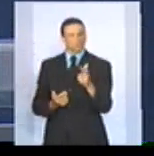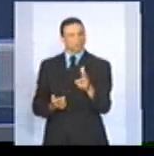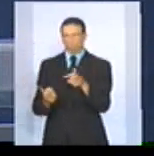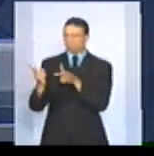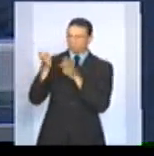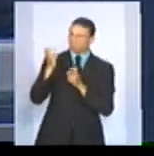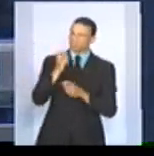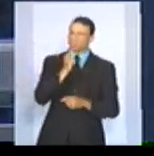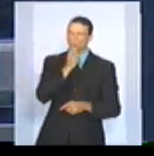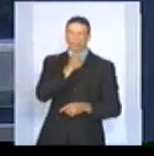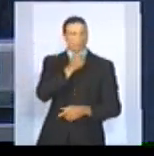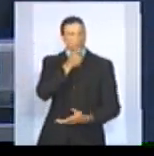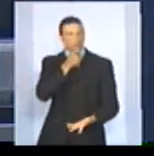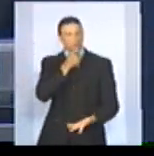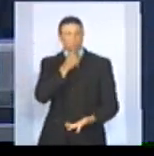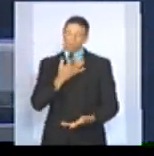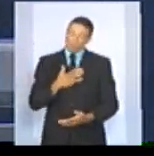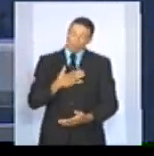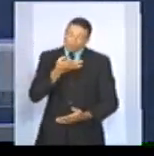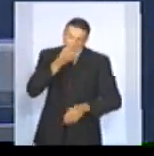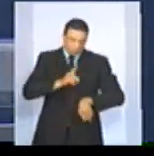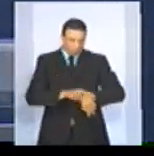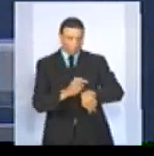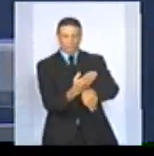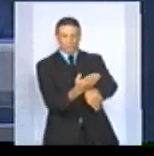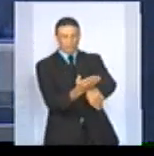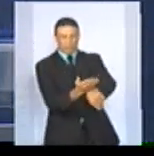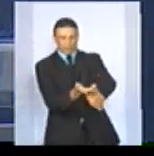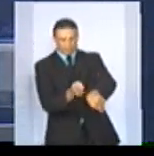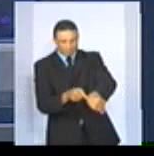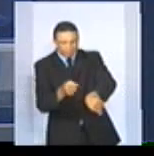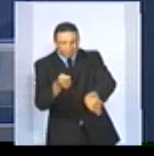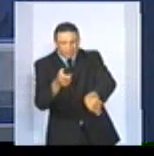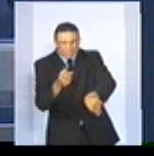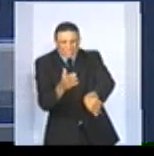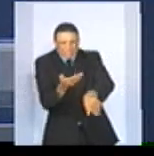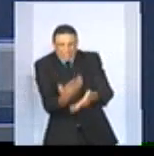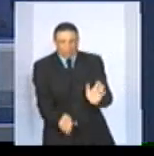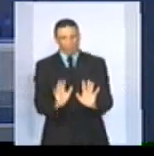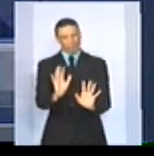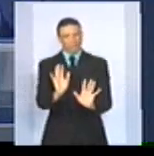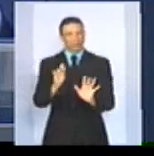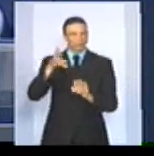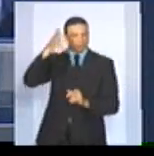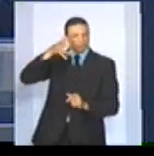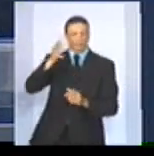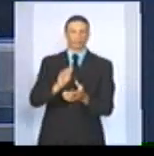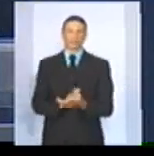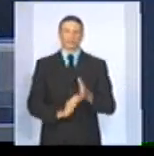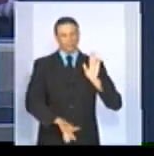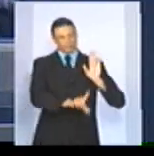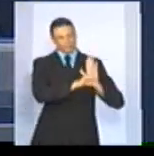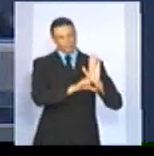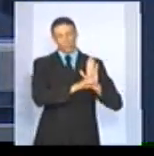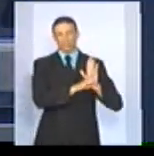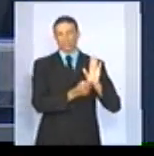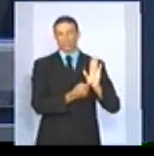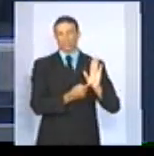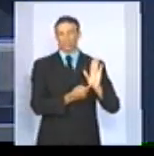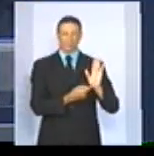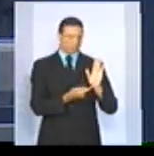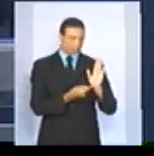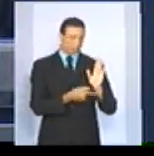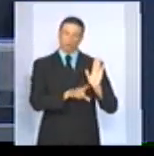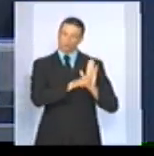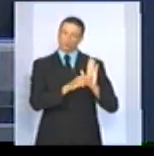então eu acho tá me faltando aqui poucos minutos Considero que a legislação essa essa lei